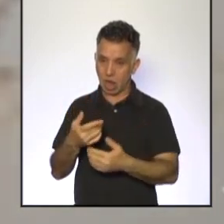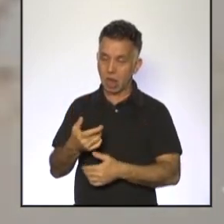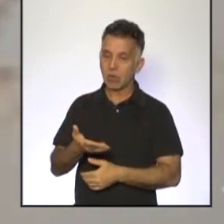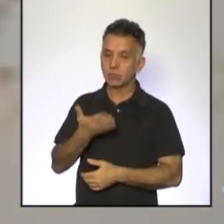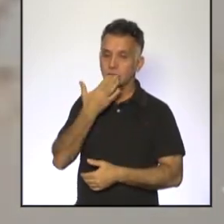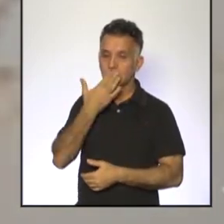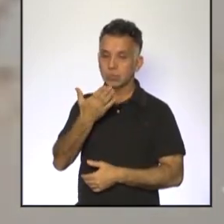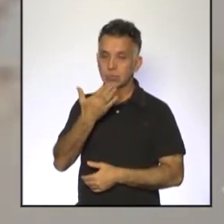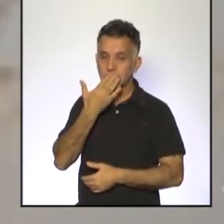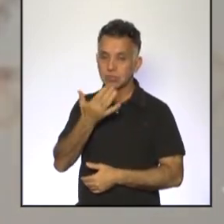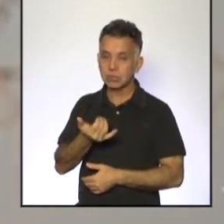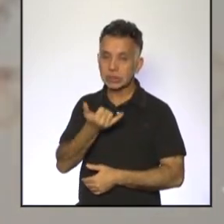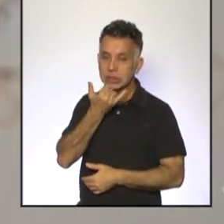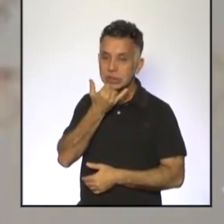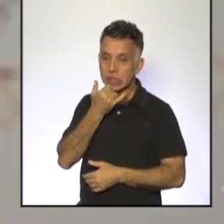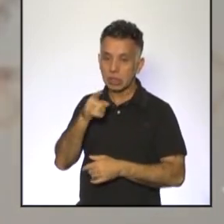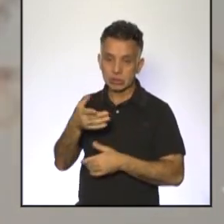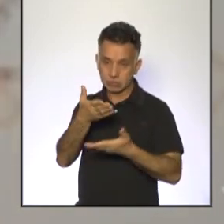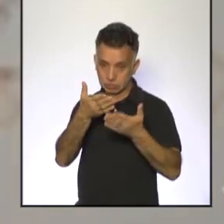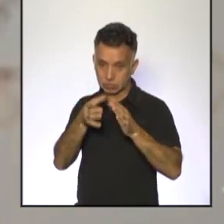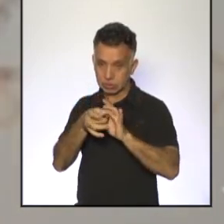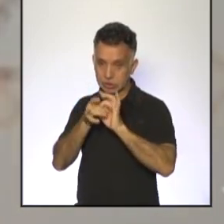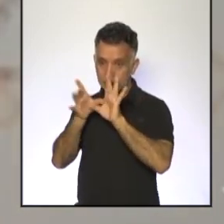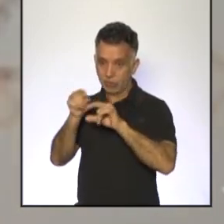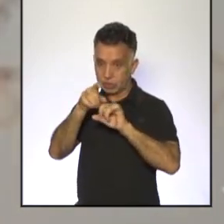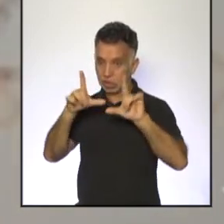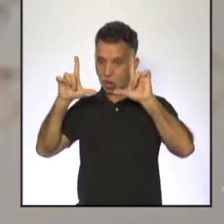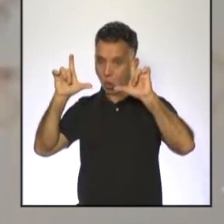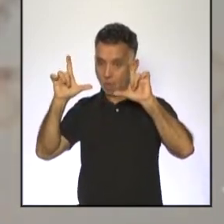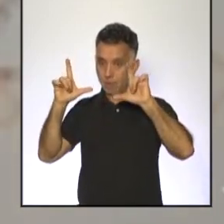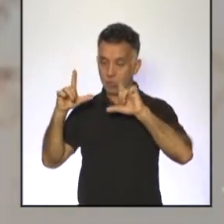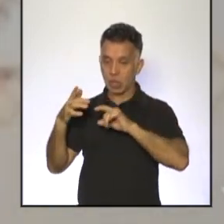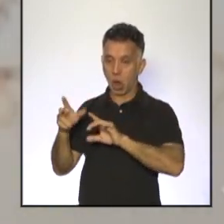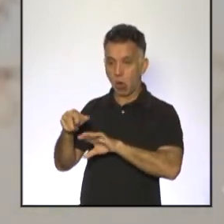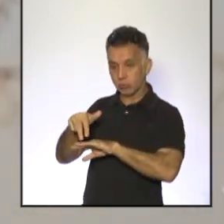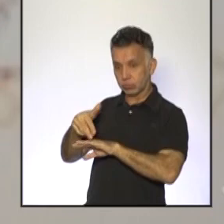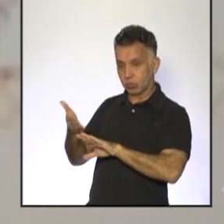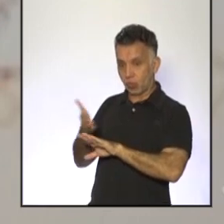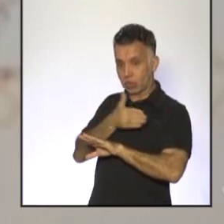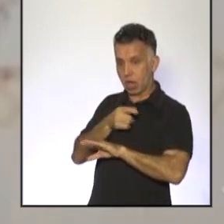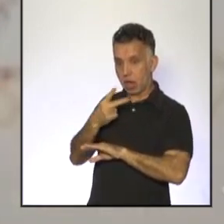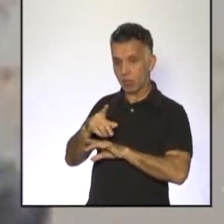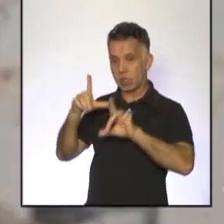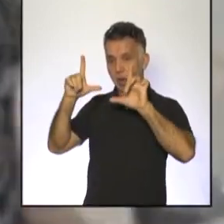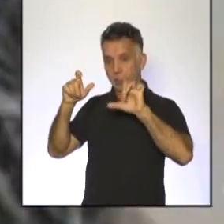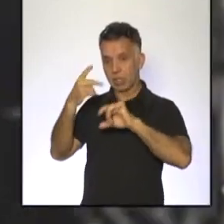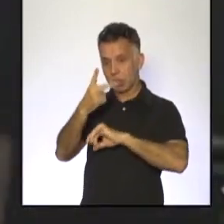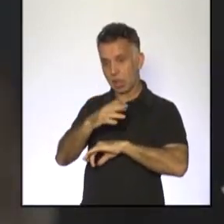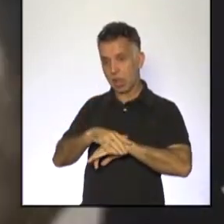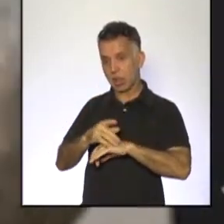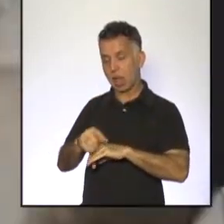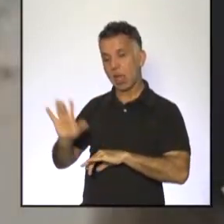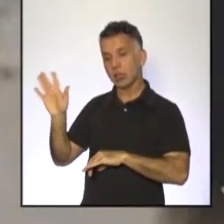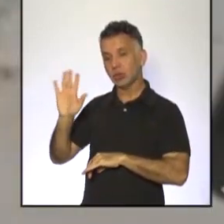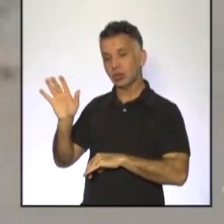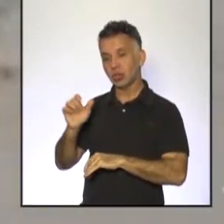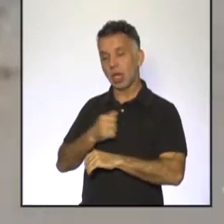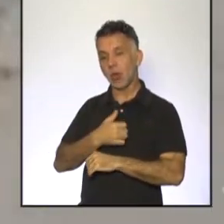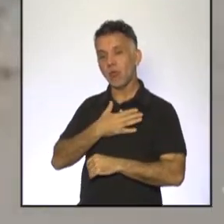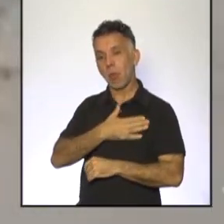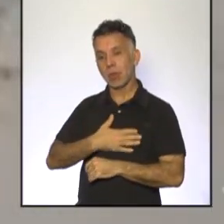licencinha para vocês tirarem um print da tela. Um grande abraço. Um mega prazer participar com vocês e tchau, tchau.